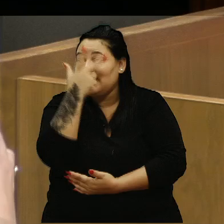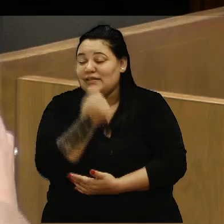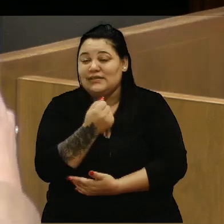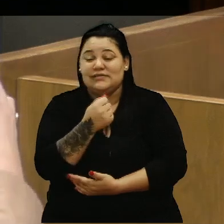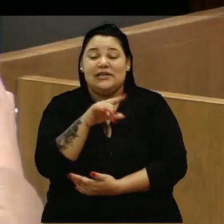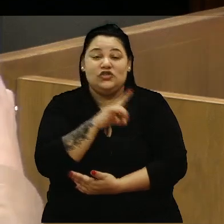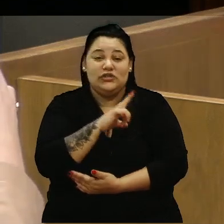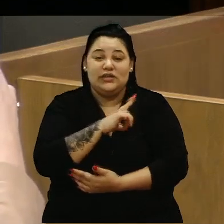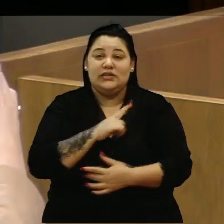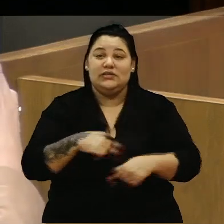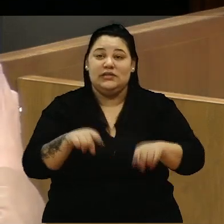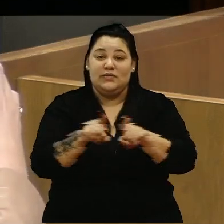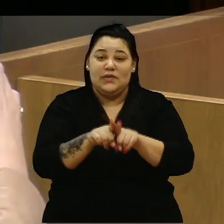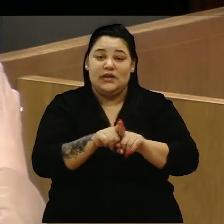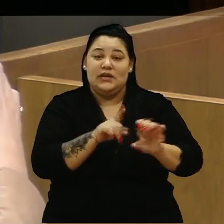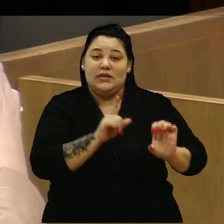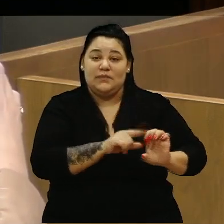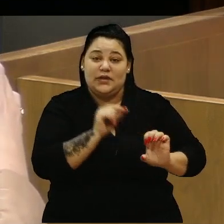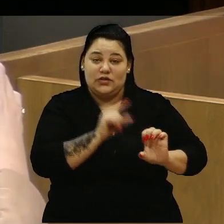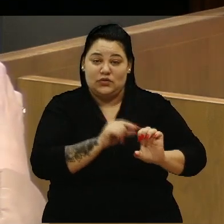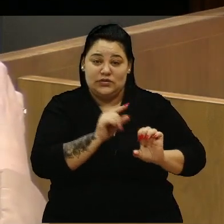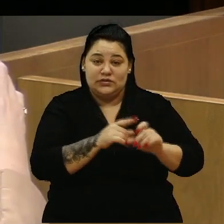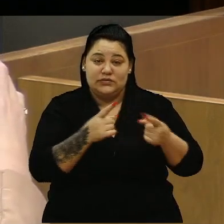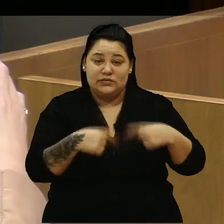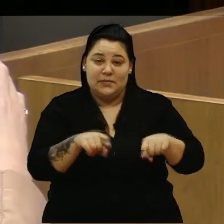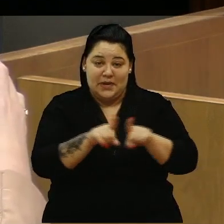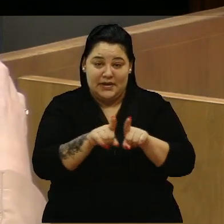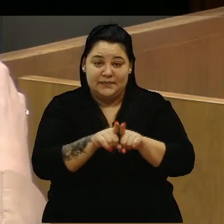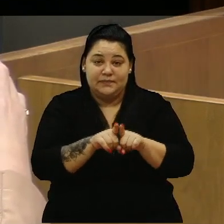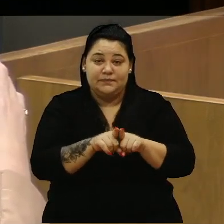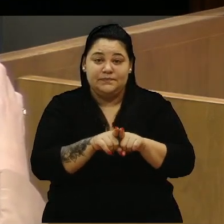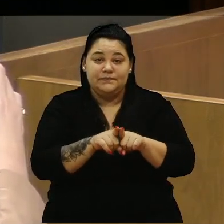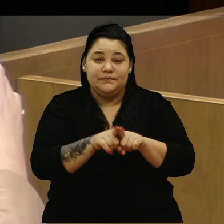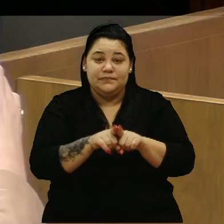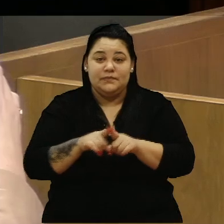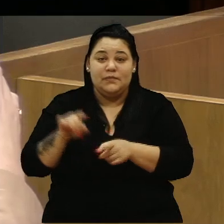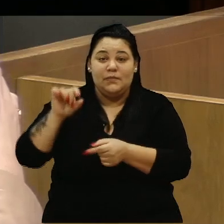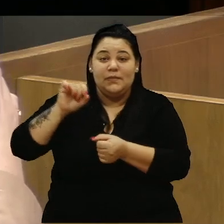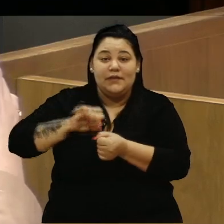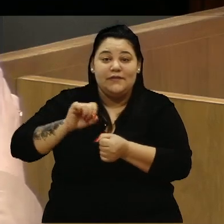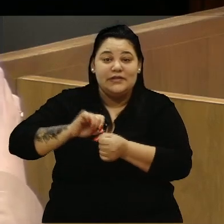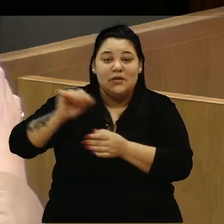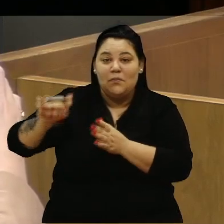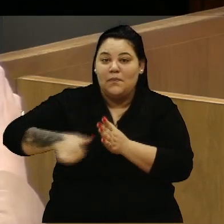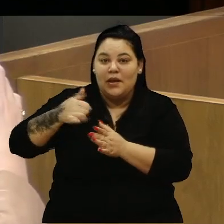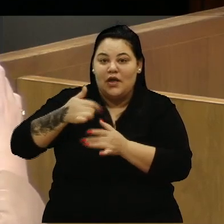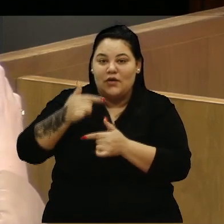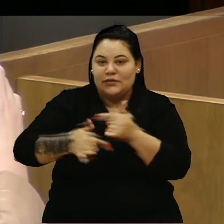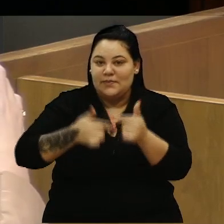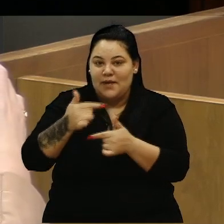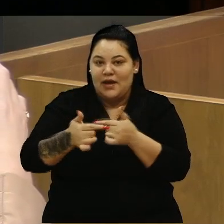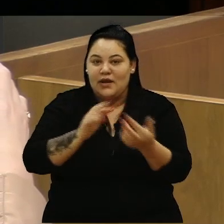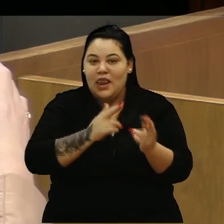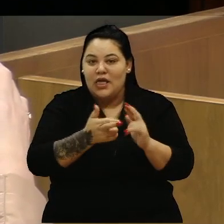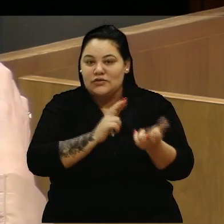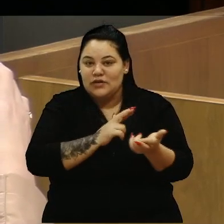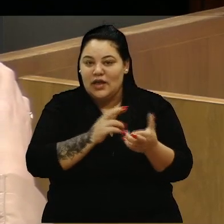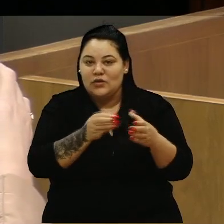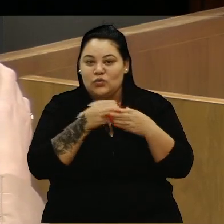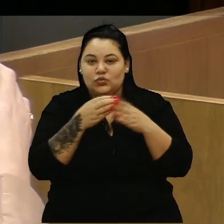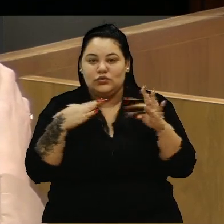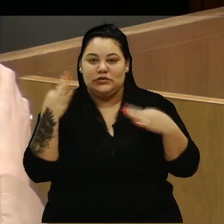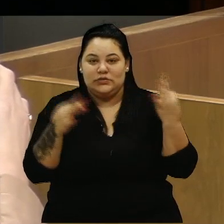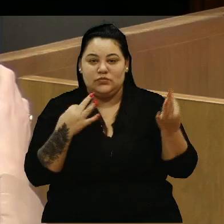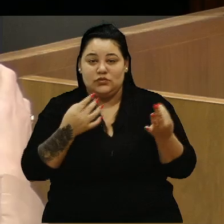gente tem empreendimentos que estão empreendendo para fazer o melhor possível na questão turística. E a